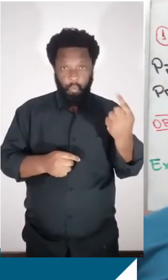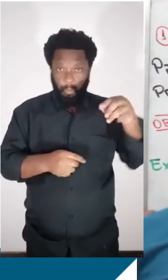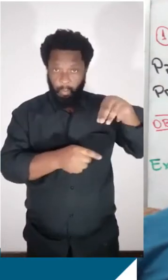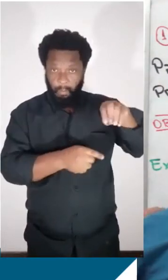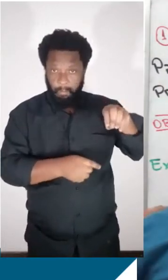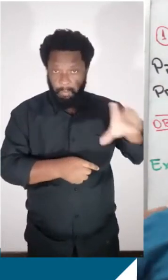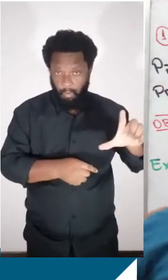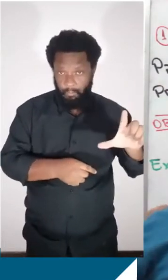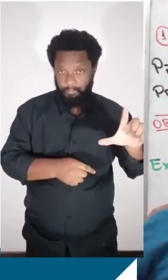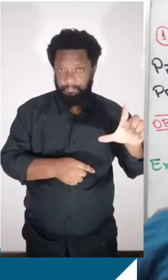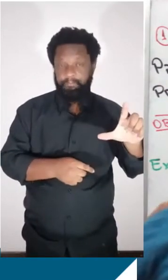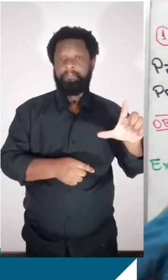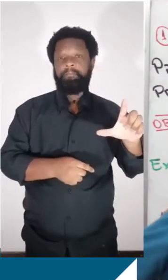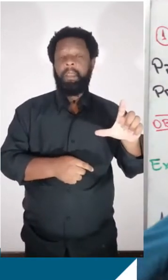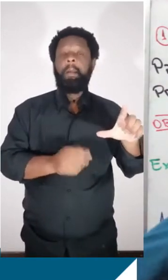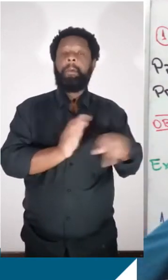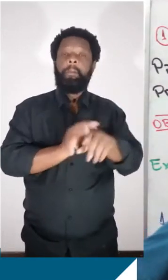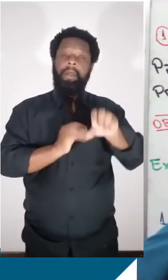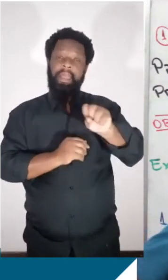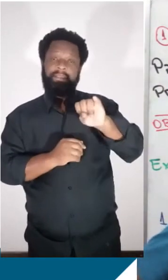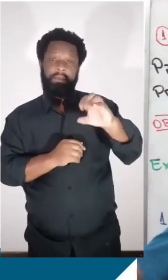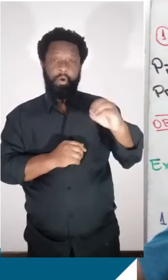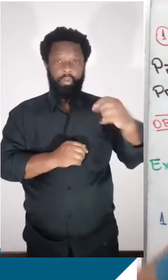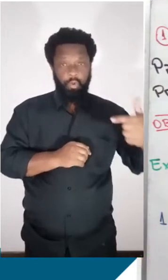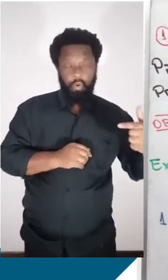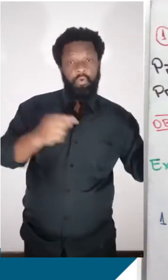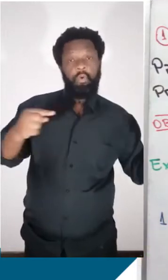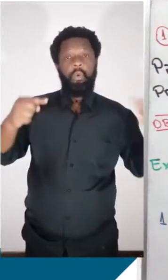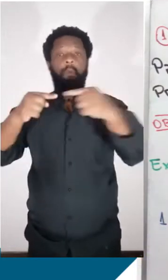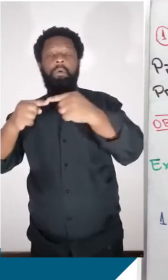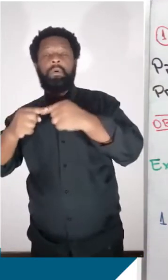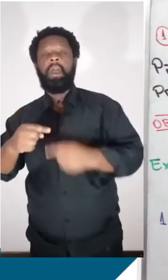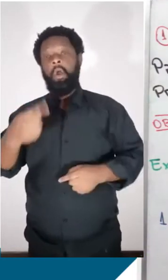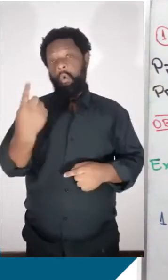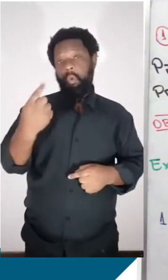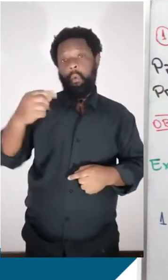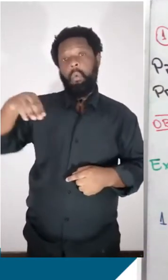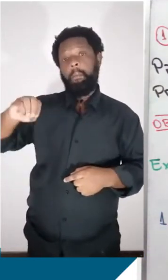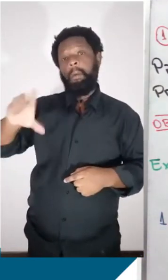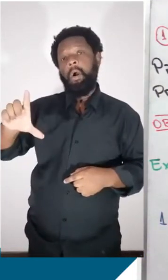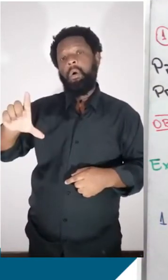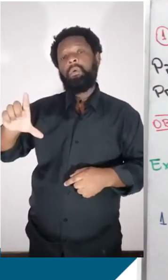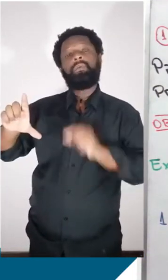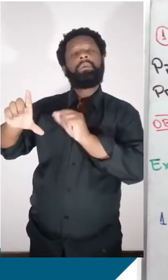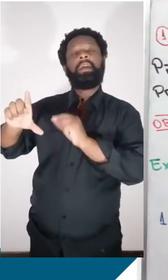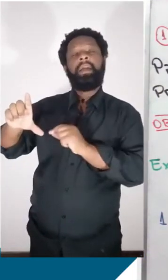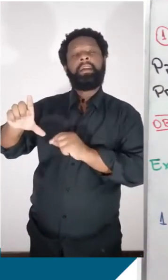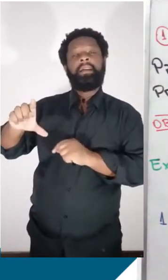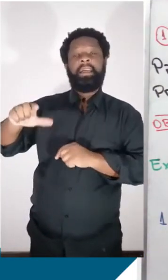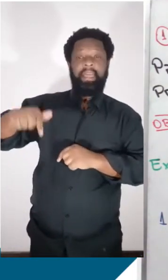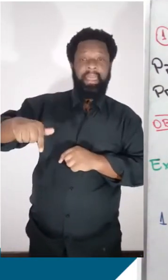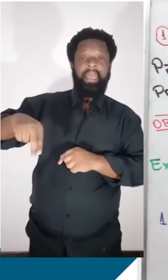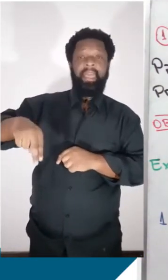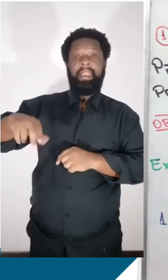1 mol de SiO2 está para 1 mol